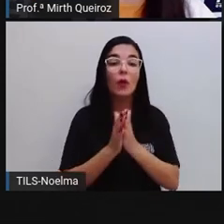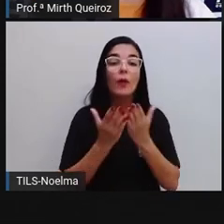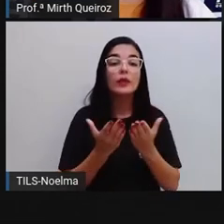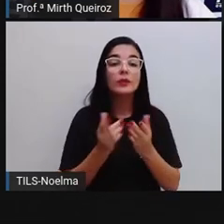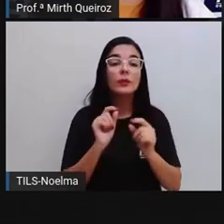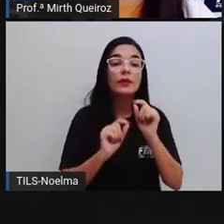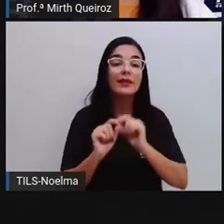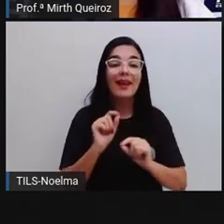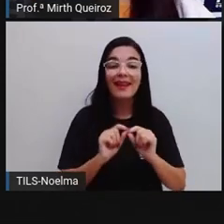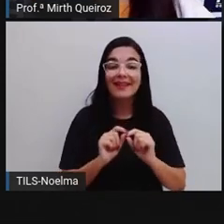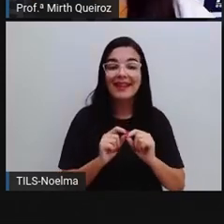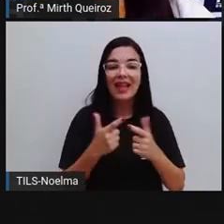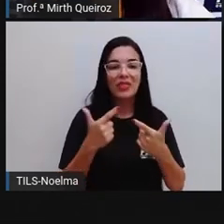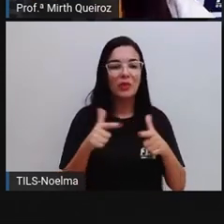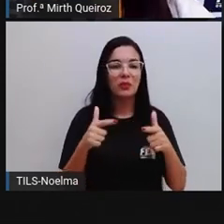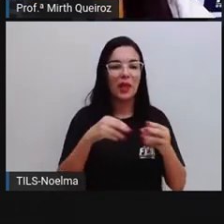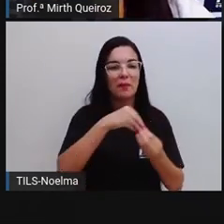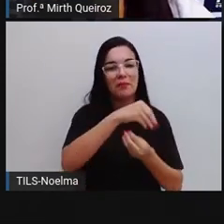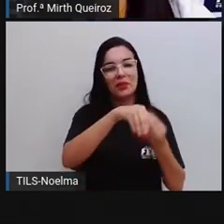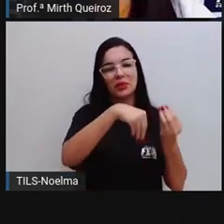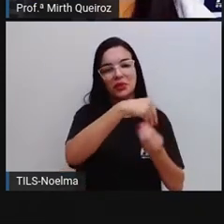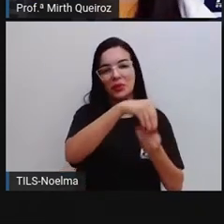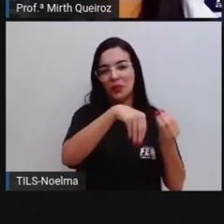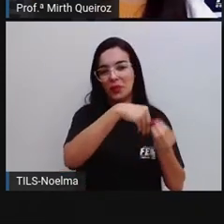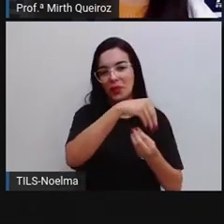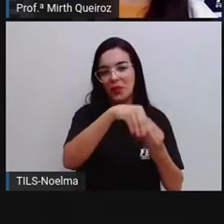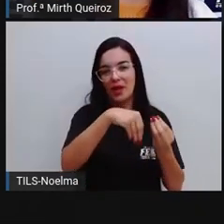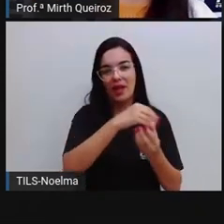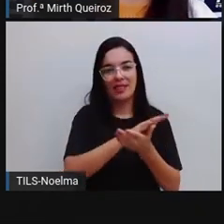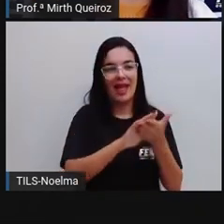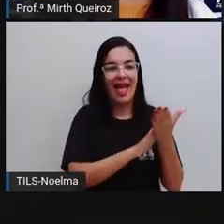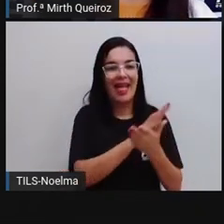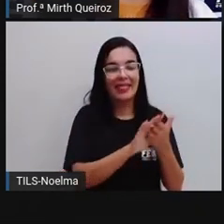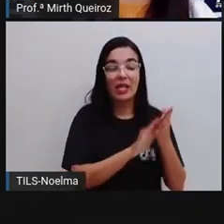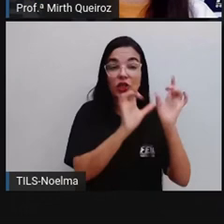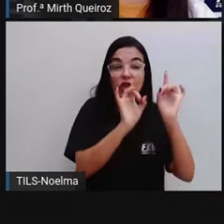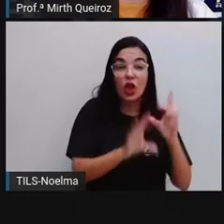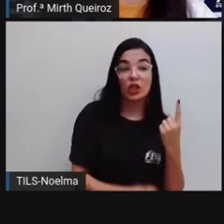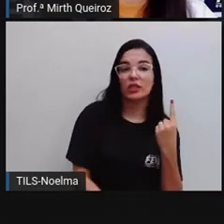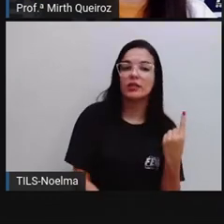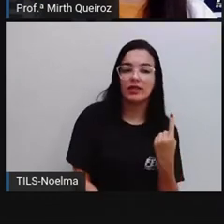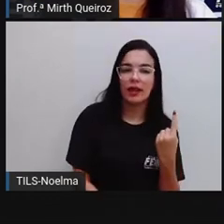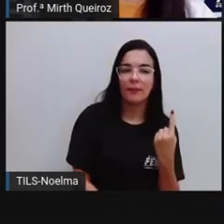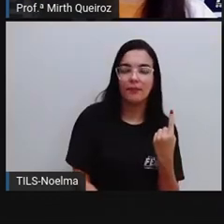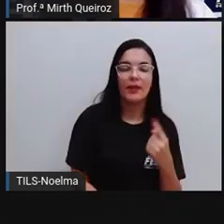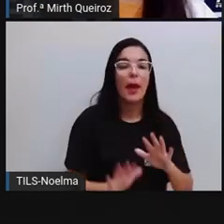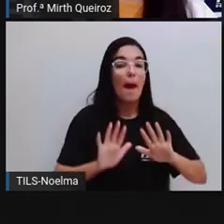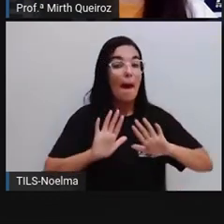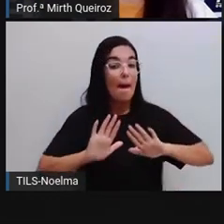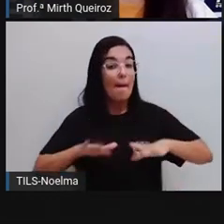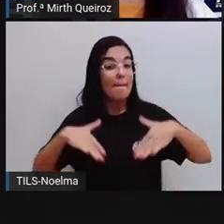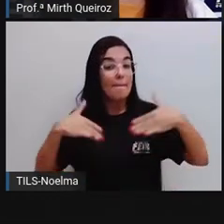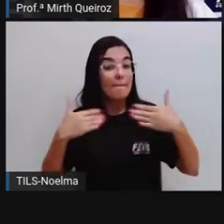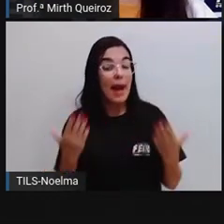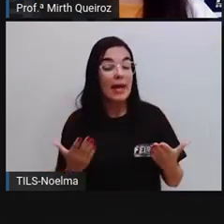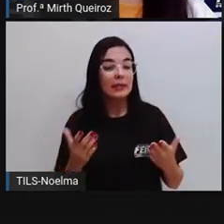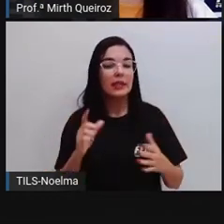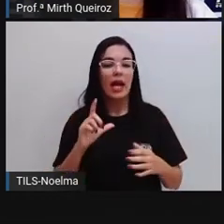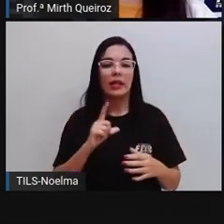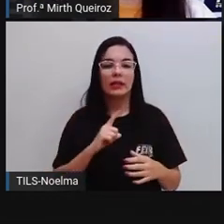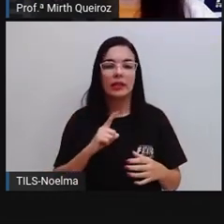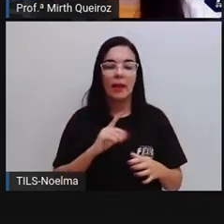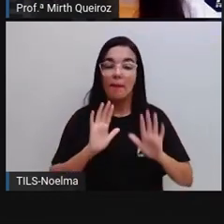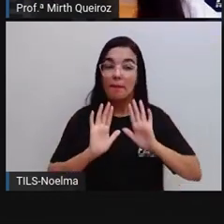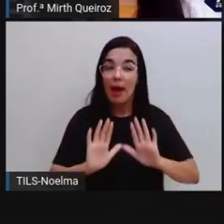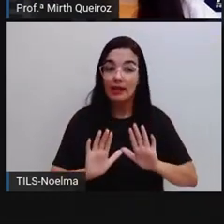está misturado com outras substâncias. E já a mistura, ela vai ser formada pela junção de